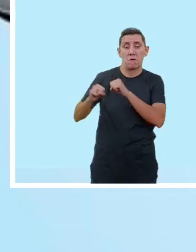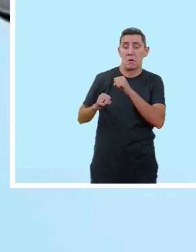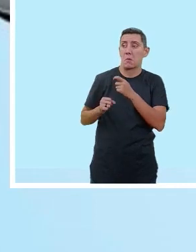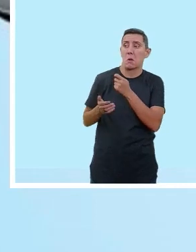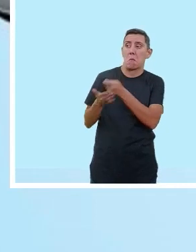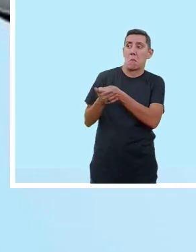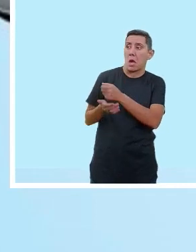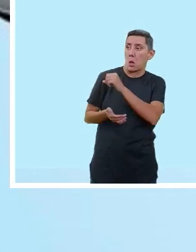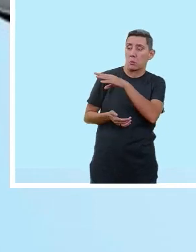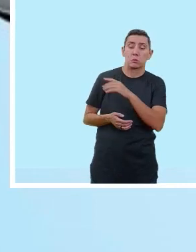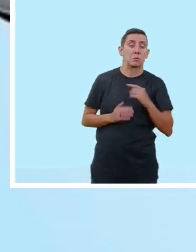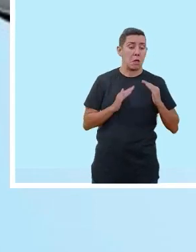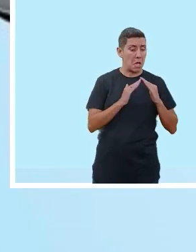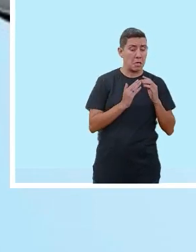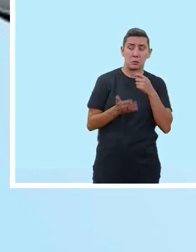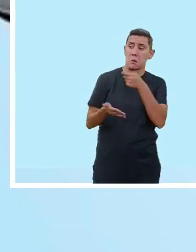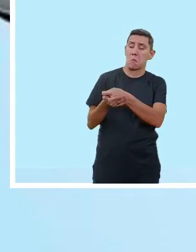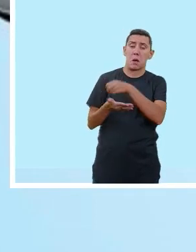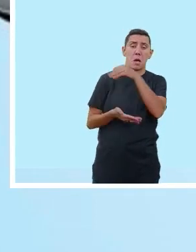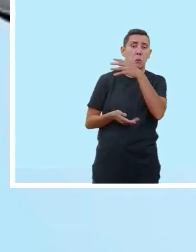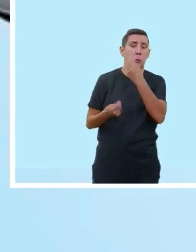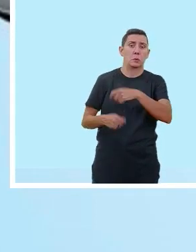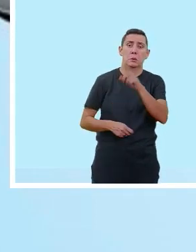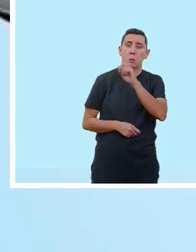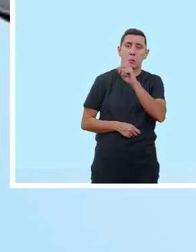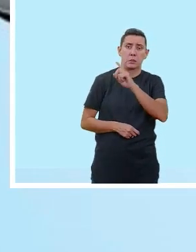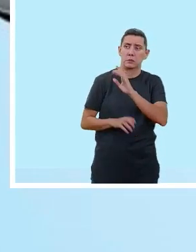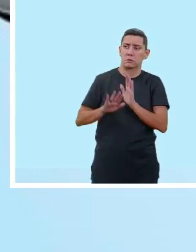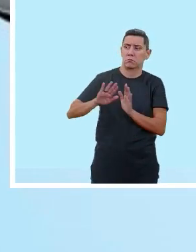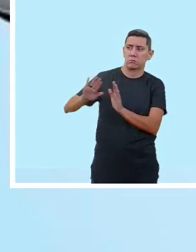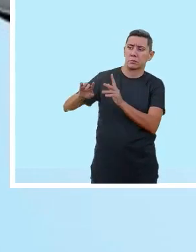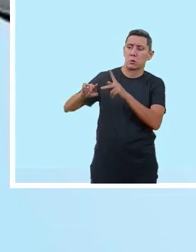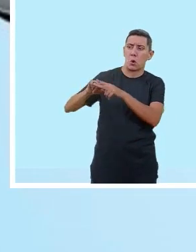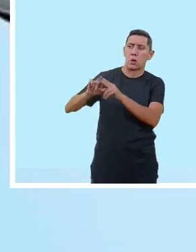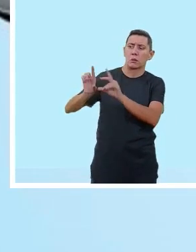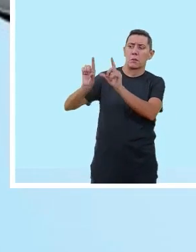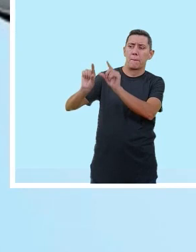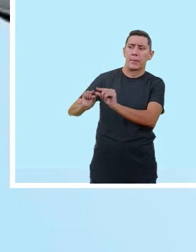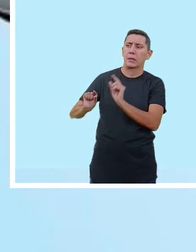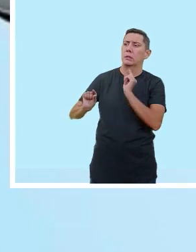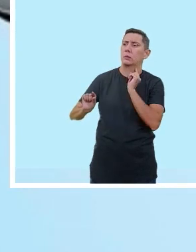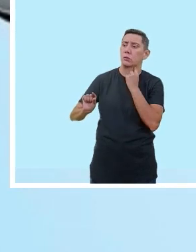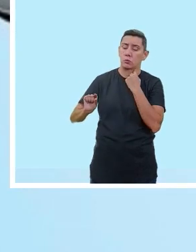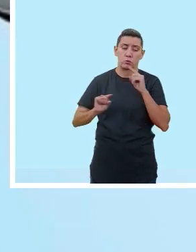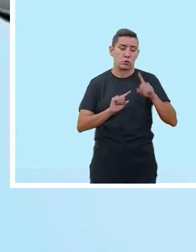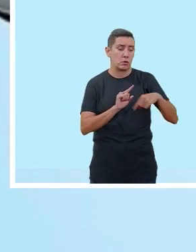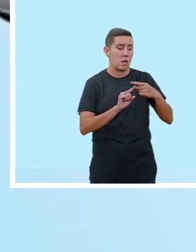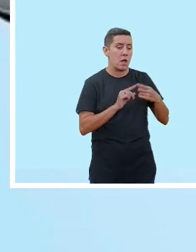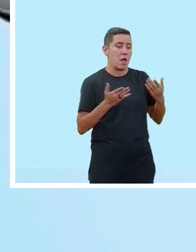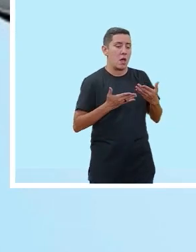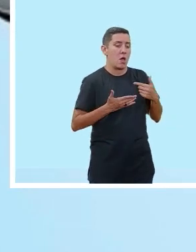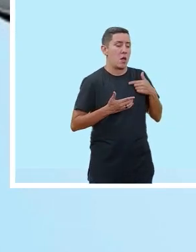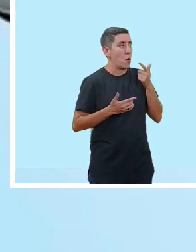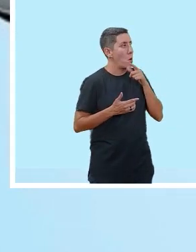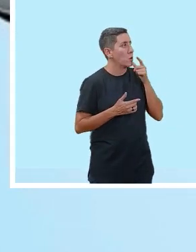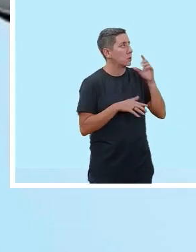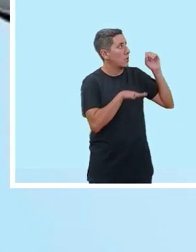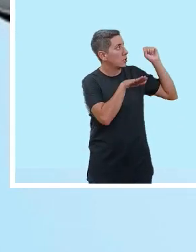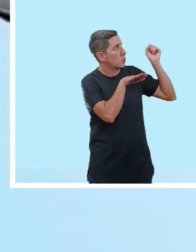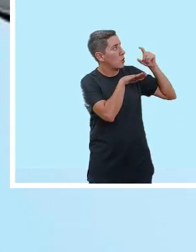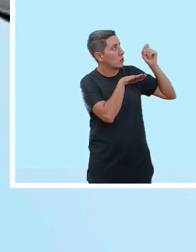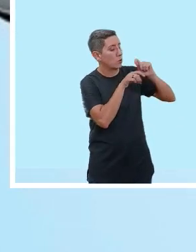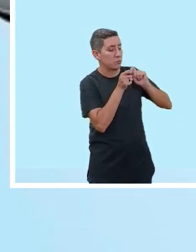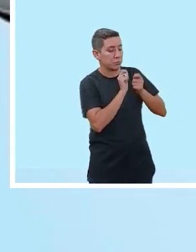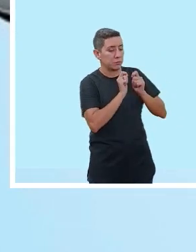evoluído muito nos últimos anos, né? E você tem uma adoção, você tem uma quantidade de pessoas e usuários muito maior